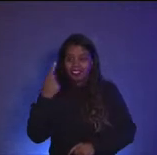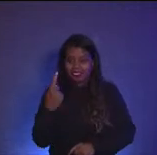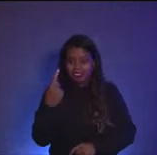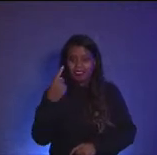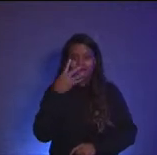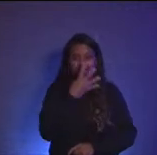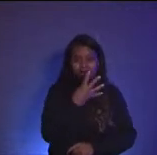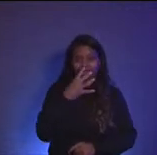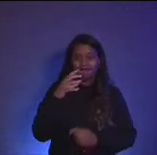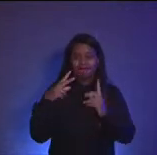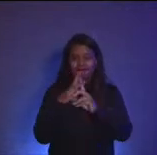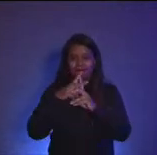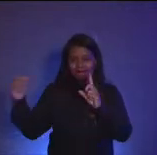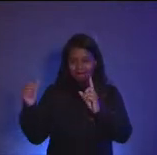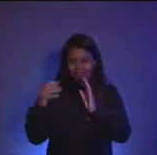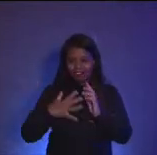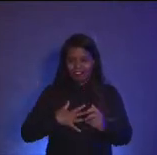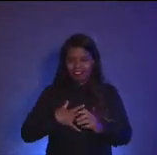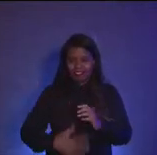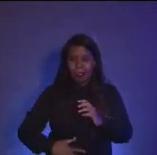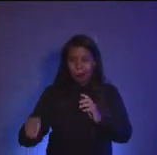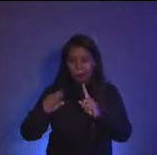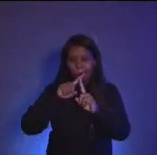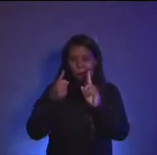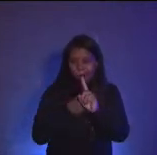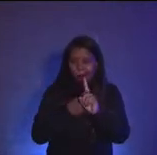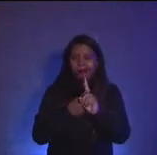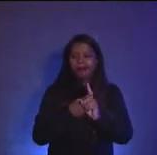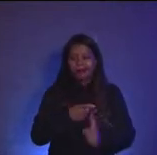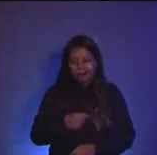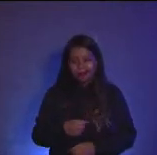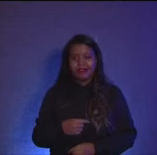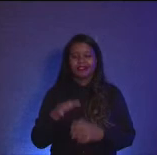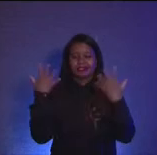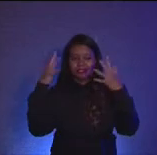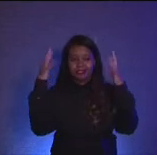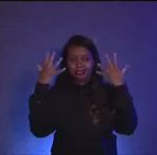10 abortos legais no Brasil são feitos fora da cidade.